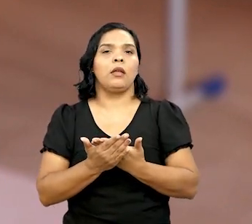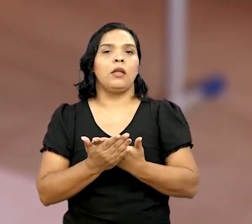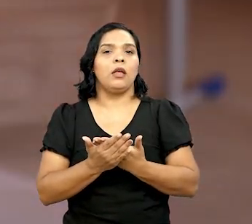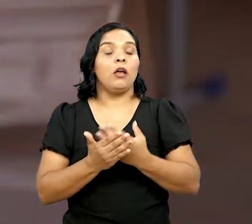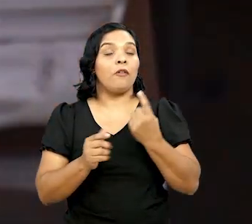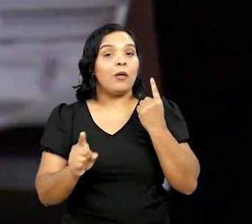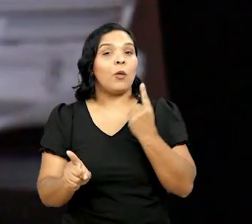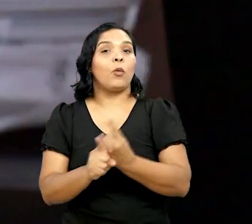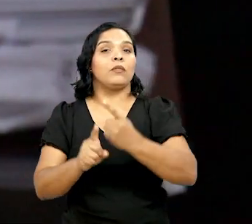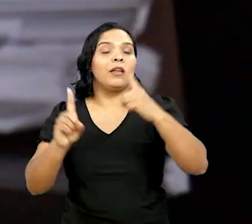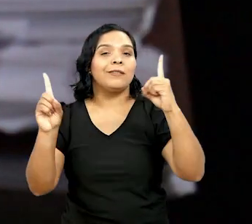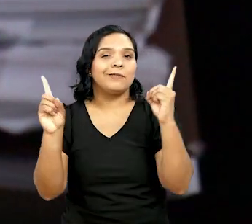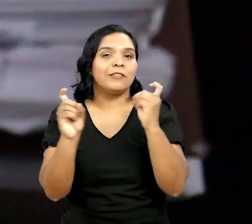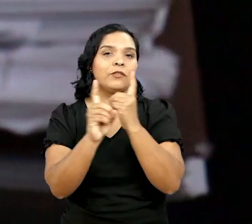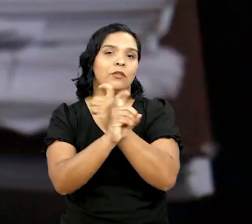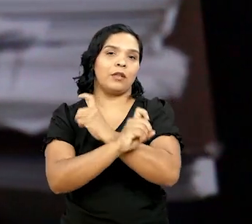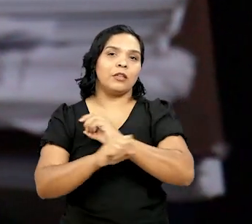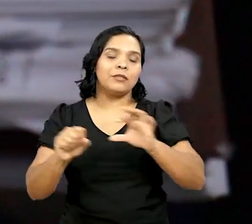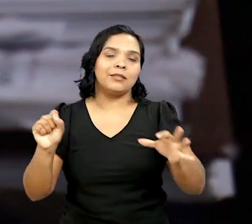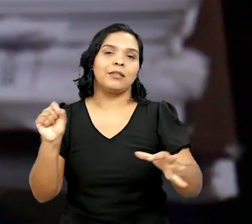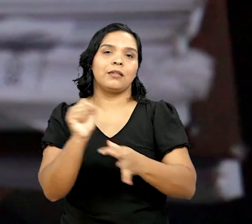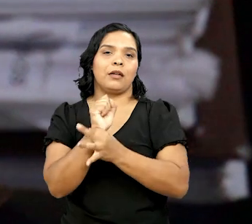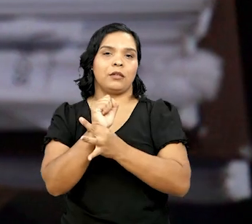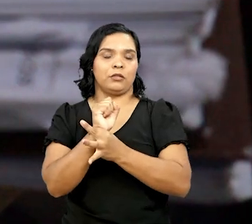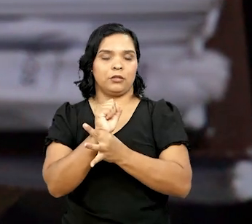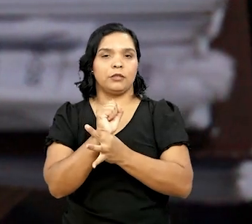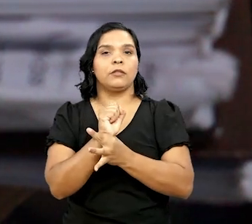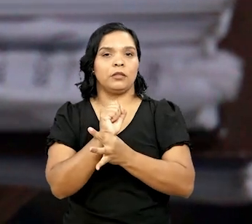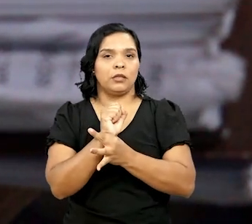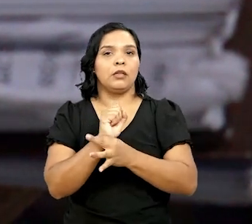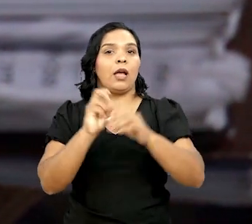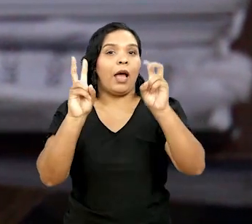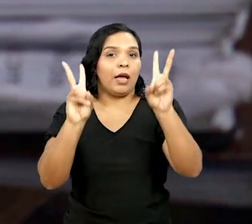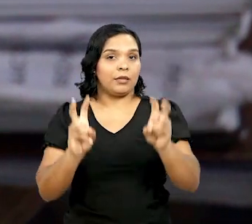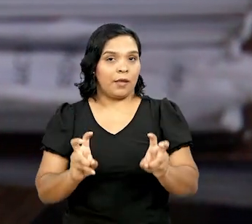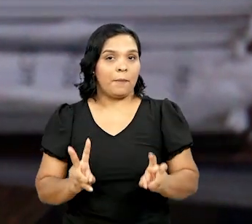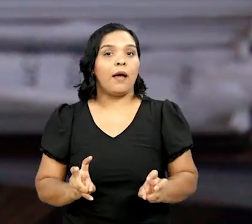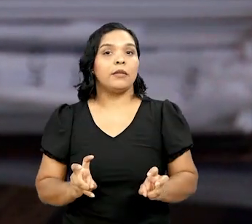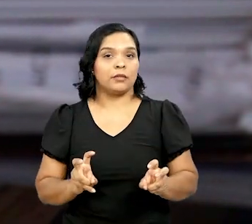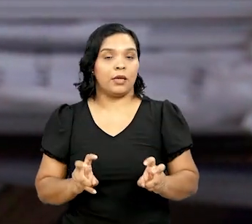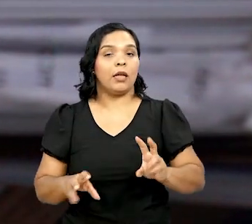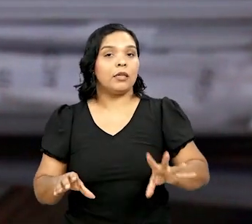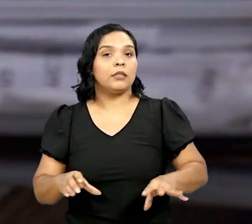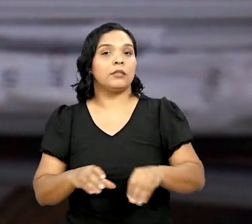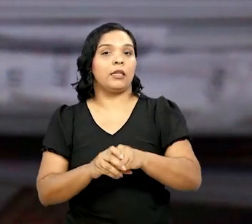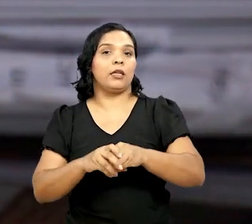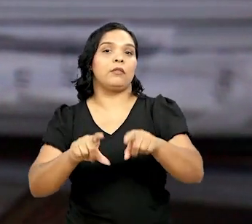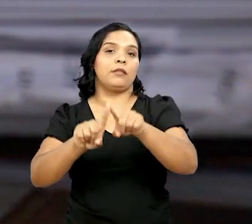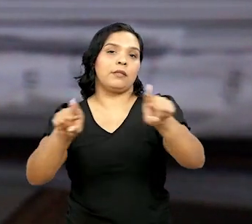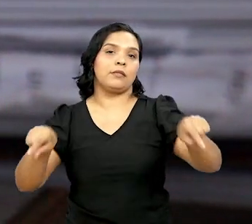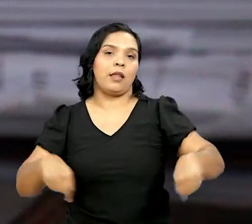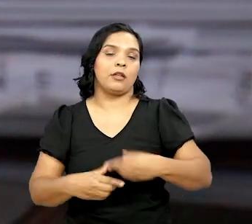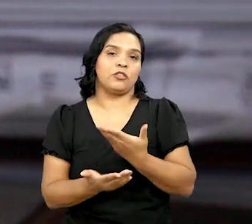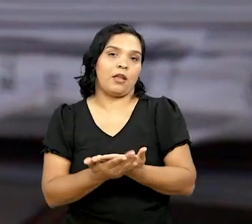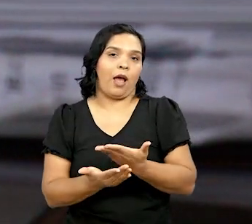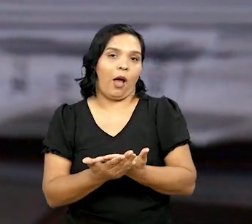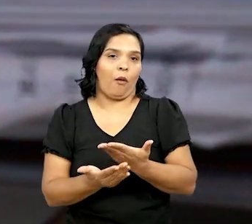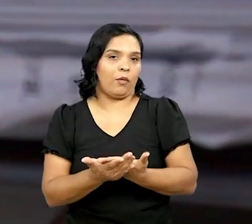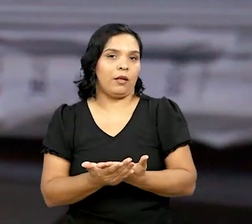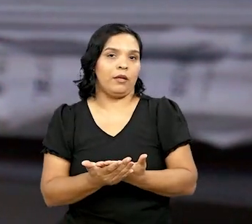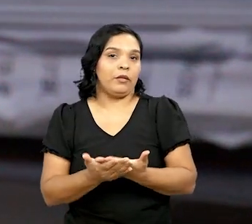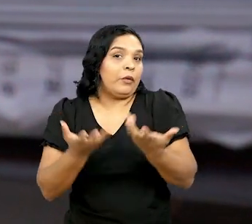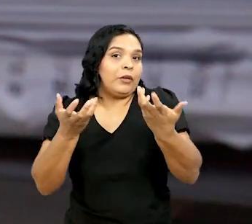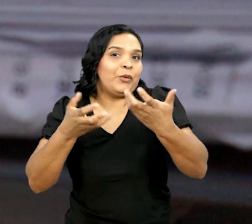rotina escolar, eles vão encontrar dificuldades de poder garantir que essa temática ela esteja dentro da sala de